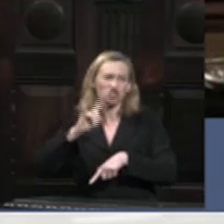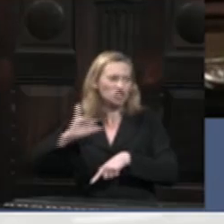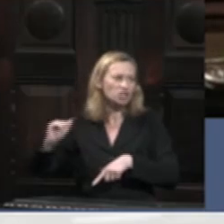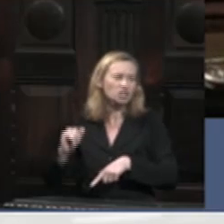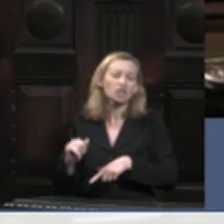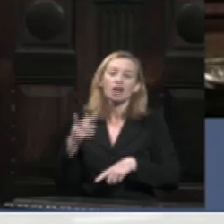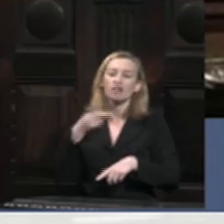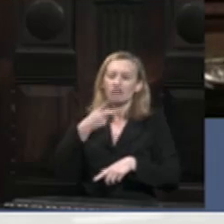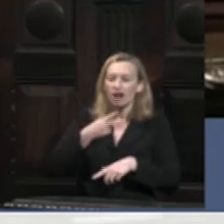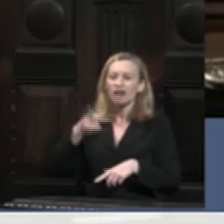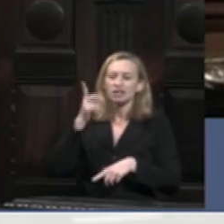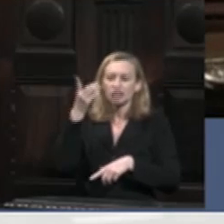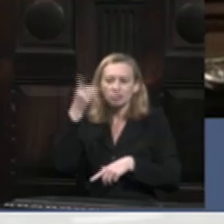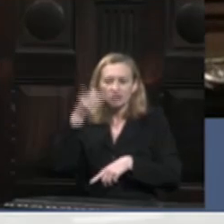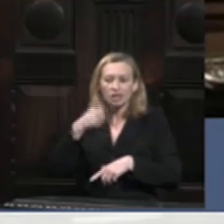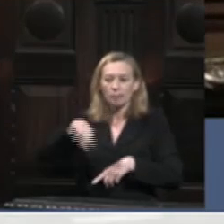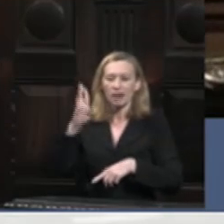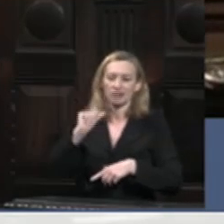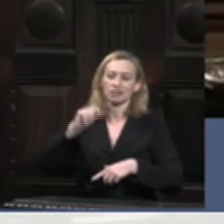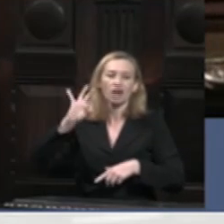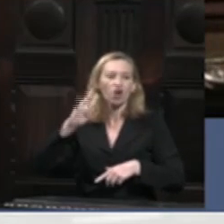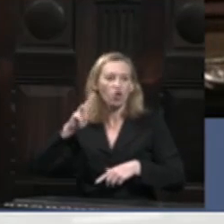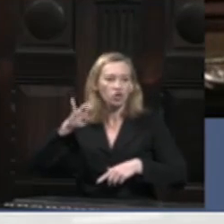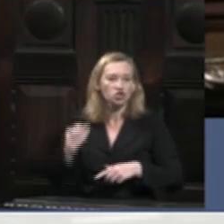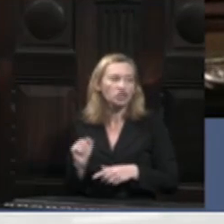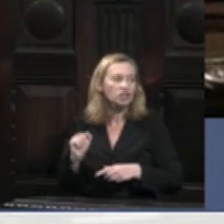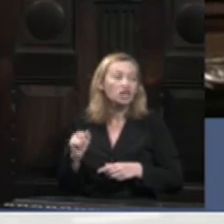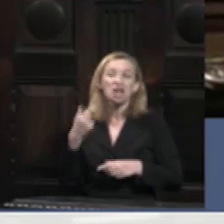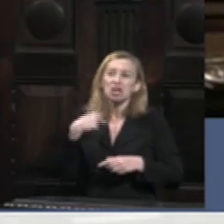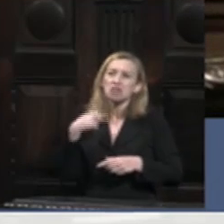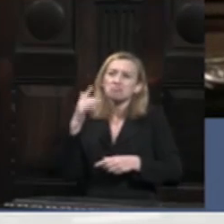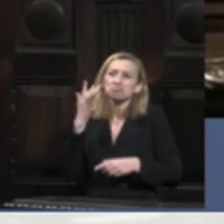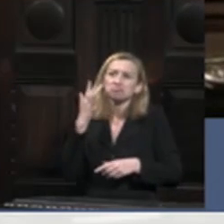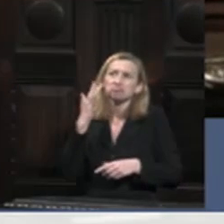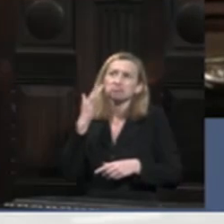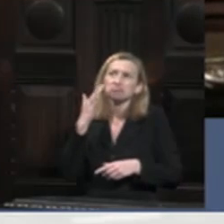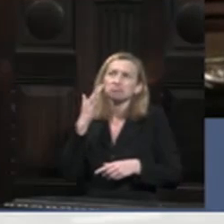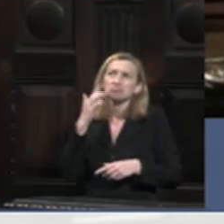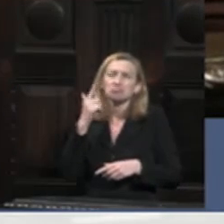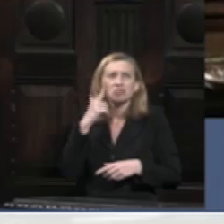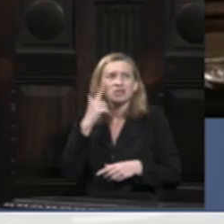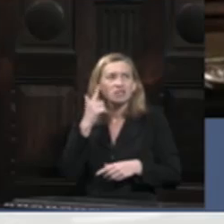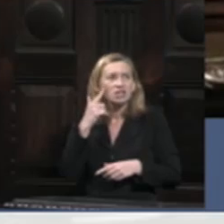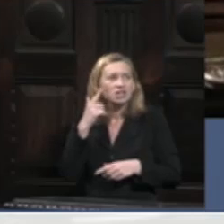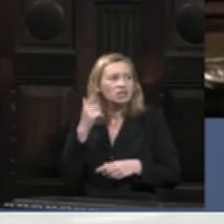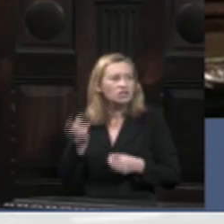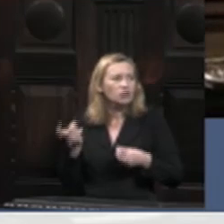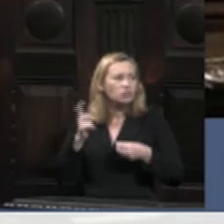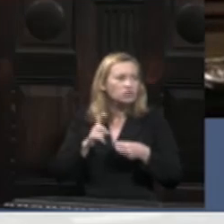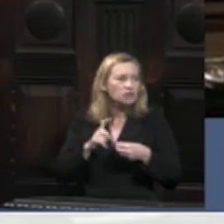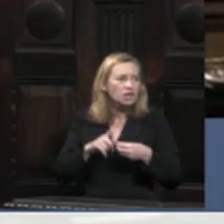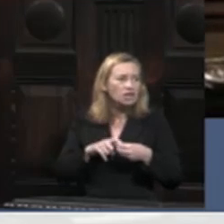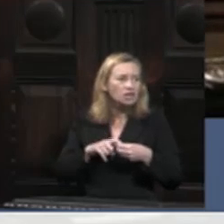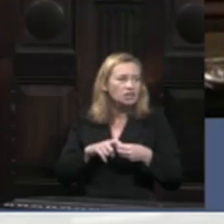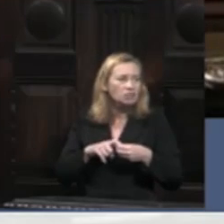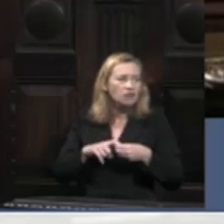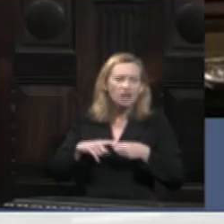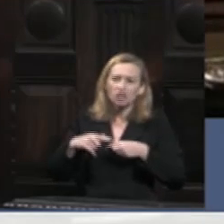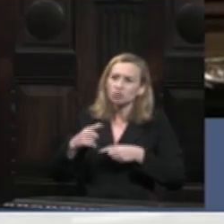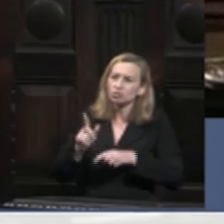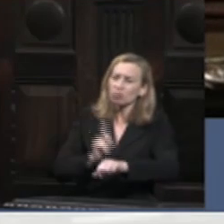sempre esteve presente na nossa campanha e ajudando da forma que podia, respeitando a sua condição institucional de prefeito. Quero